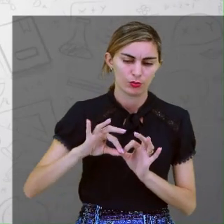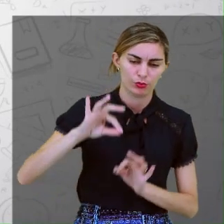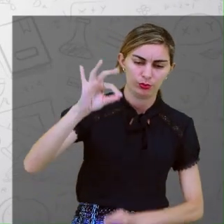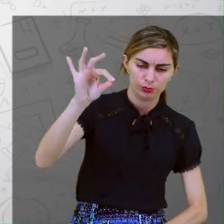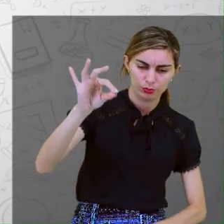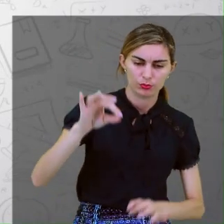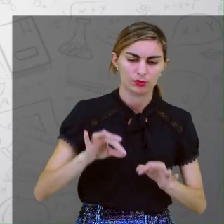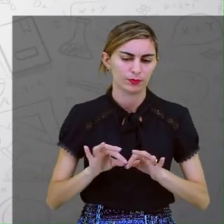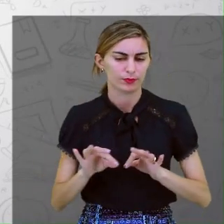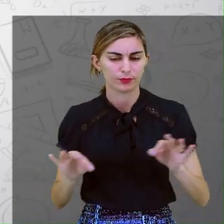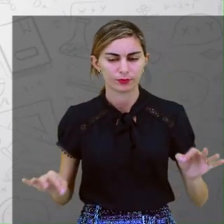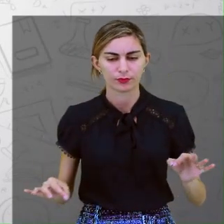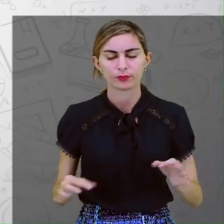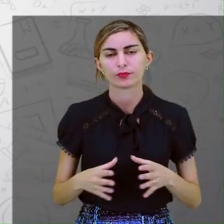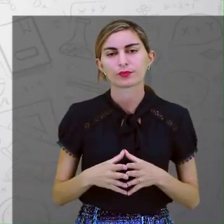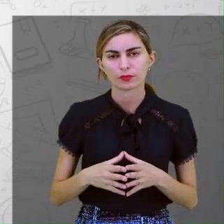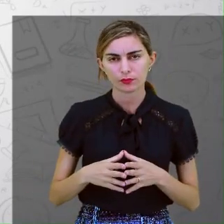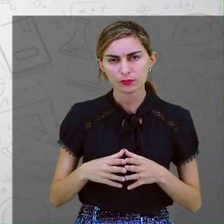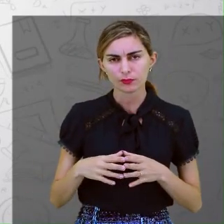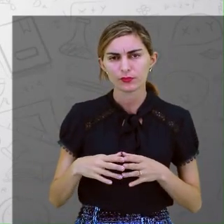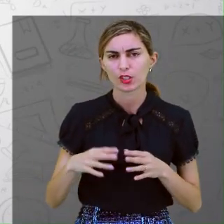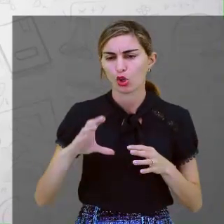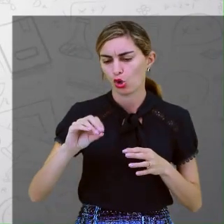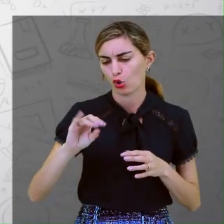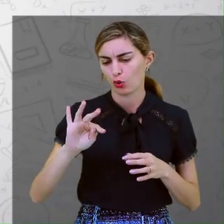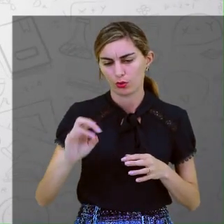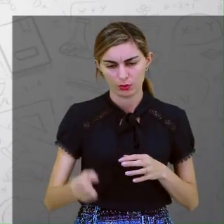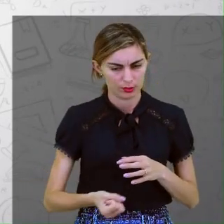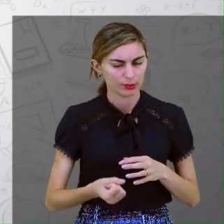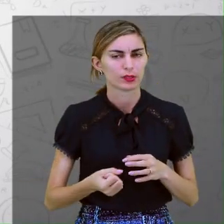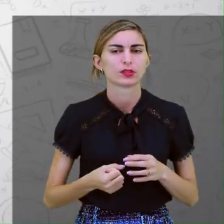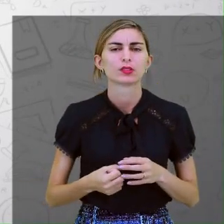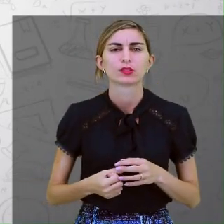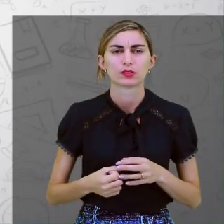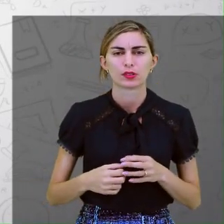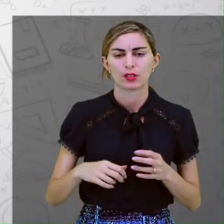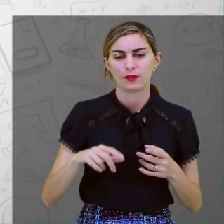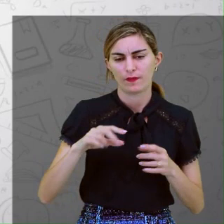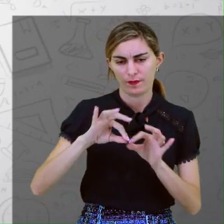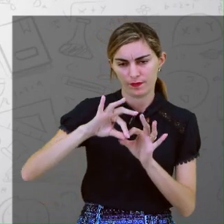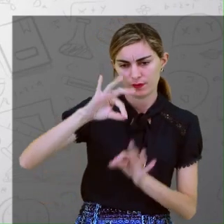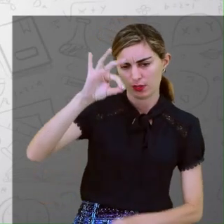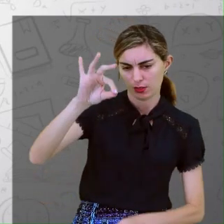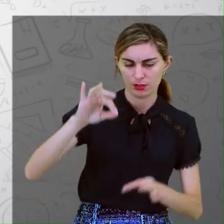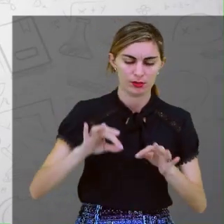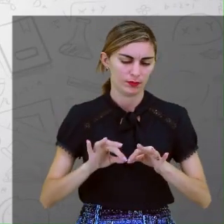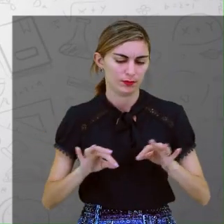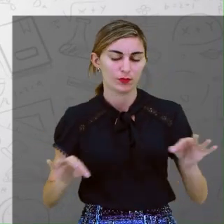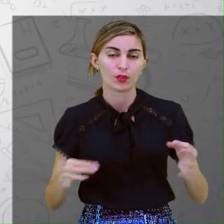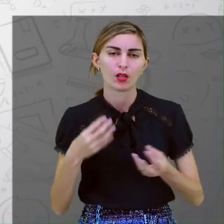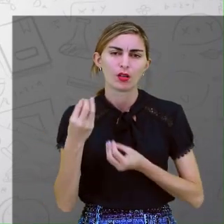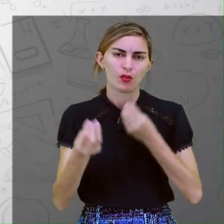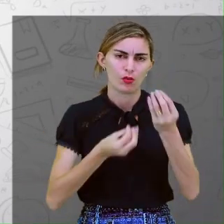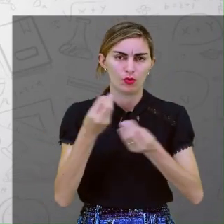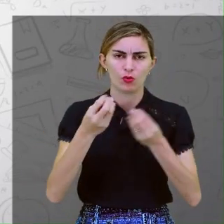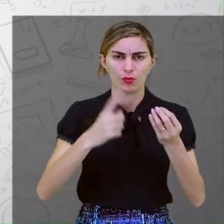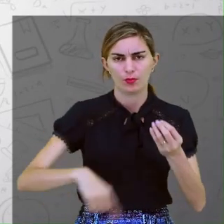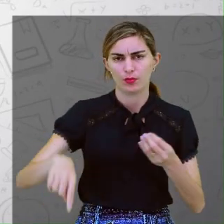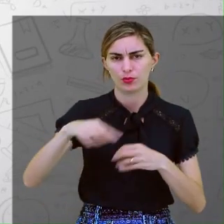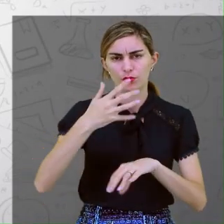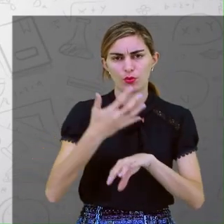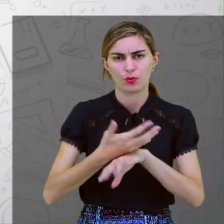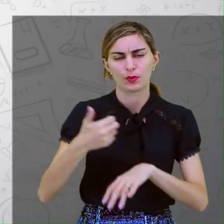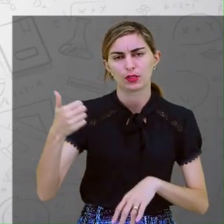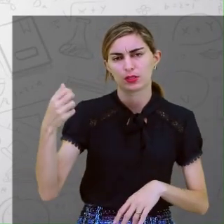também dos elementos deve ser destacada através das cotas verticais. Como a gente viu lá na